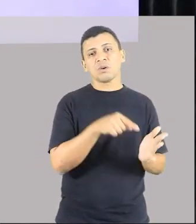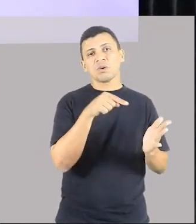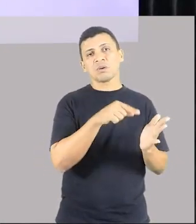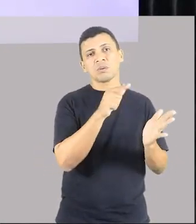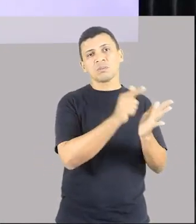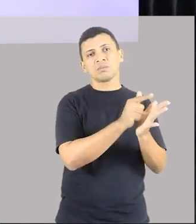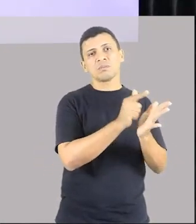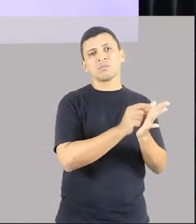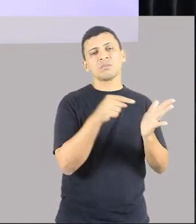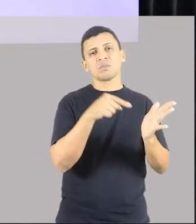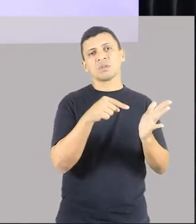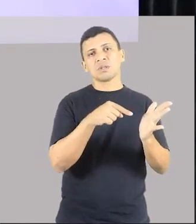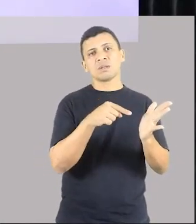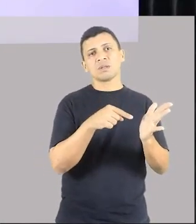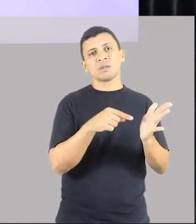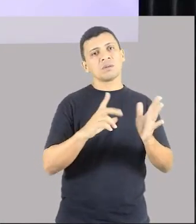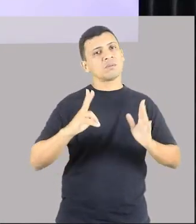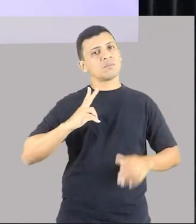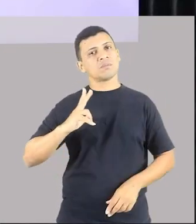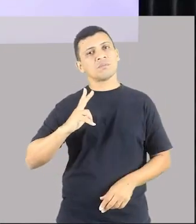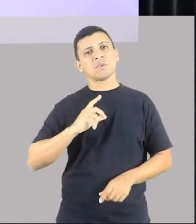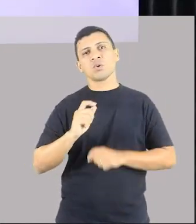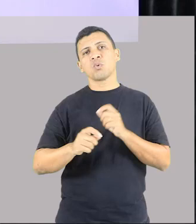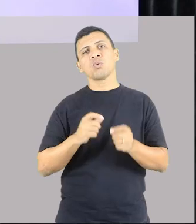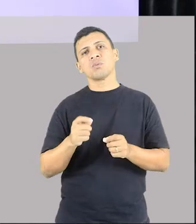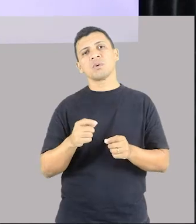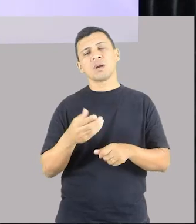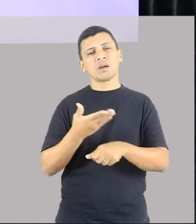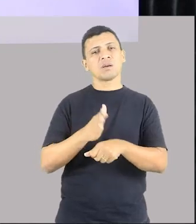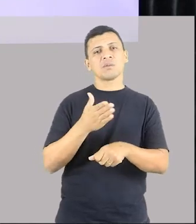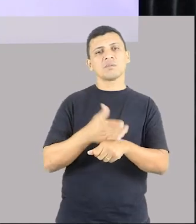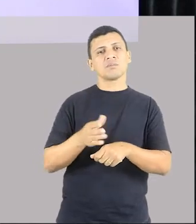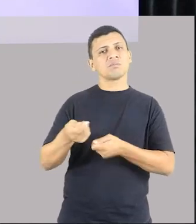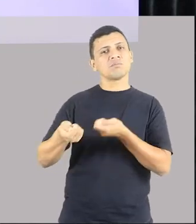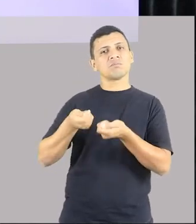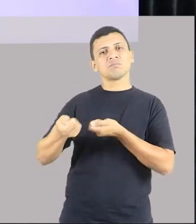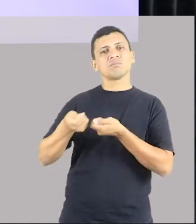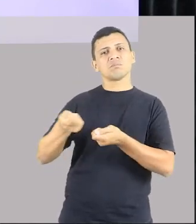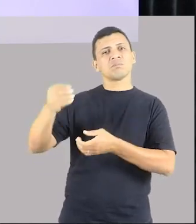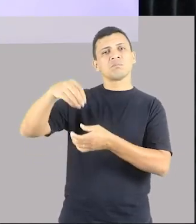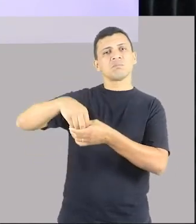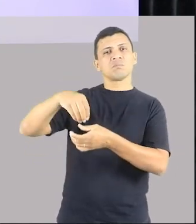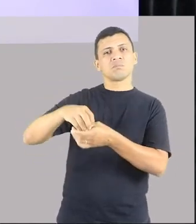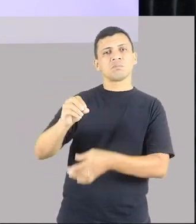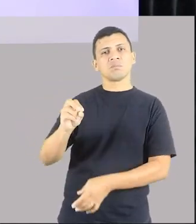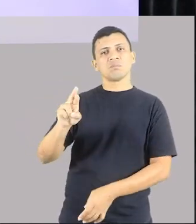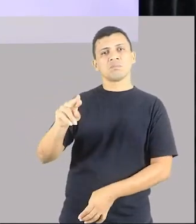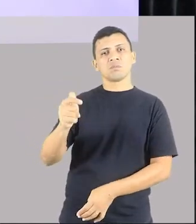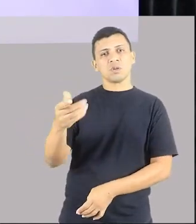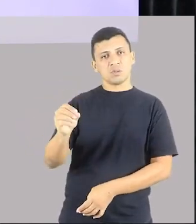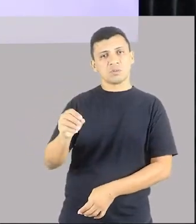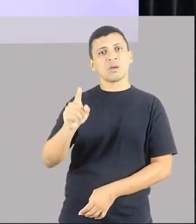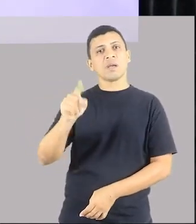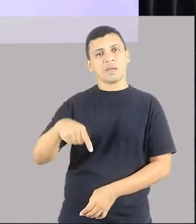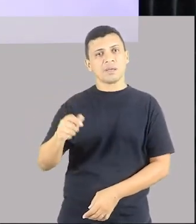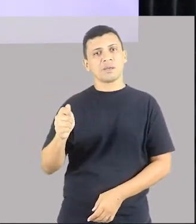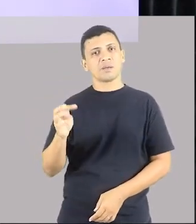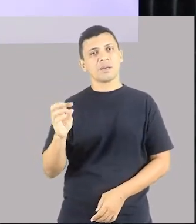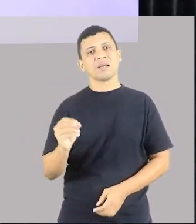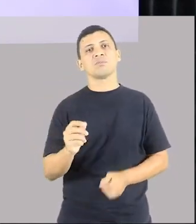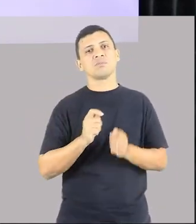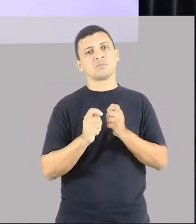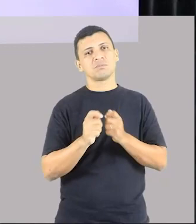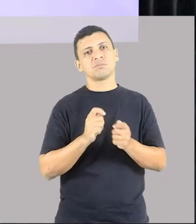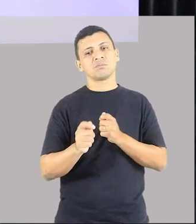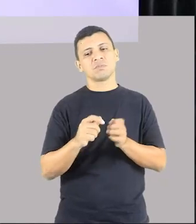numa parede com algum aviso específico para regular a atividade interna daquele órgão, é um ato administrativo. É um ato